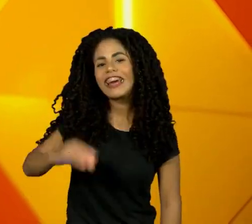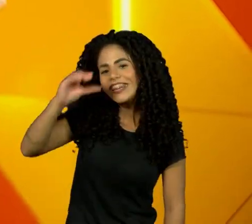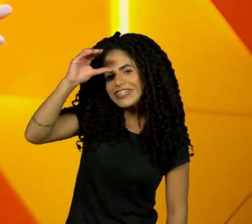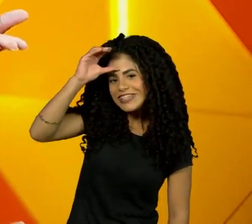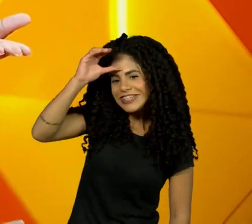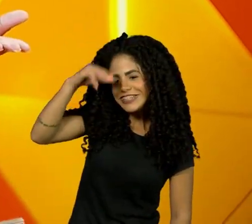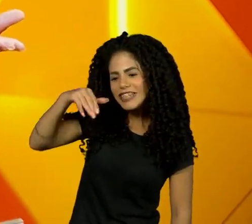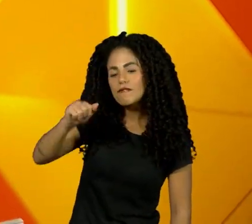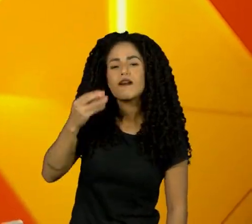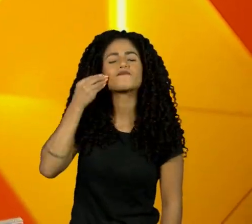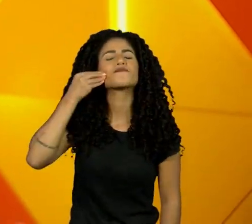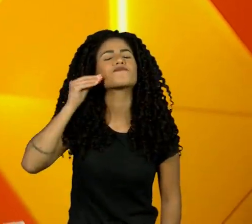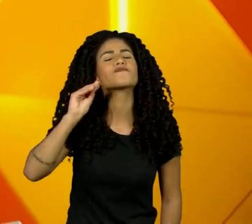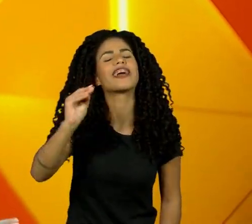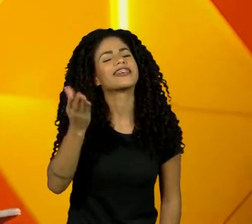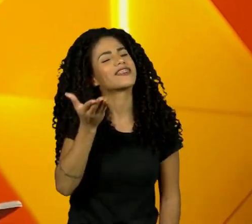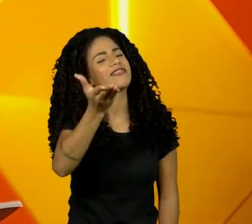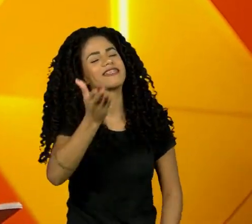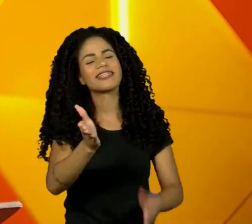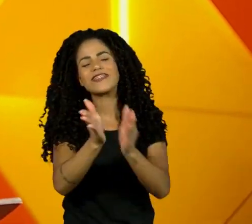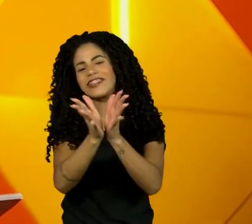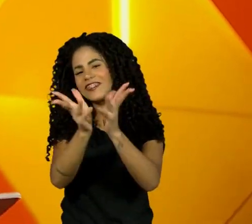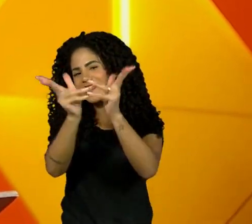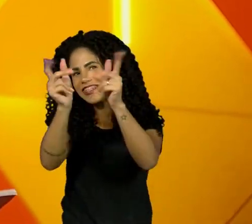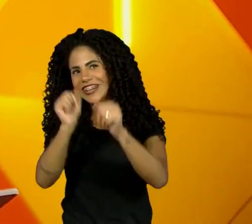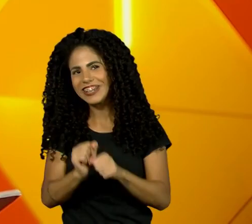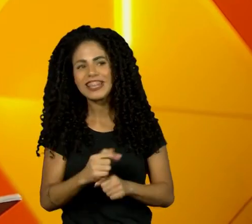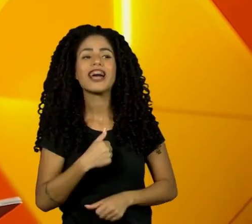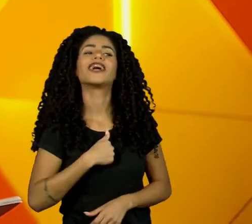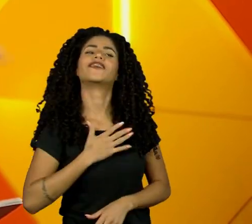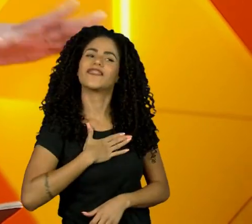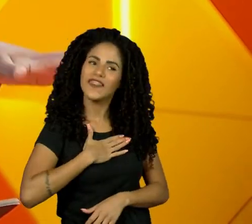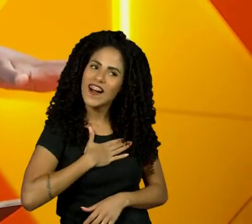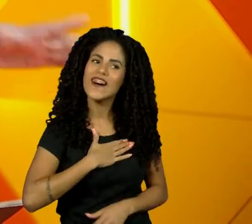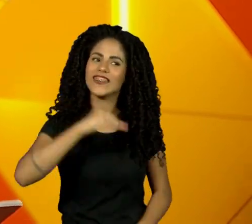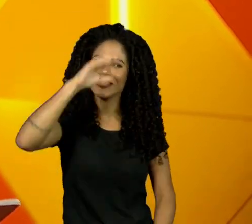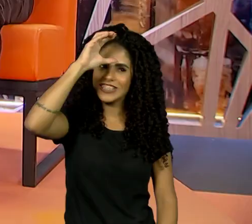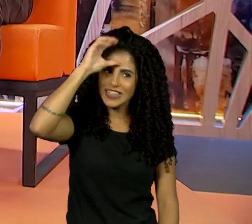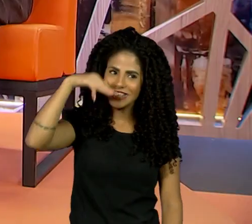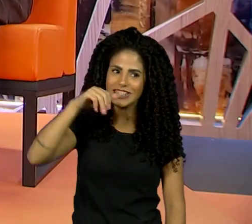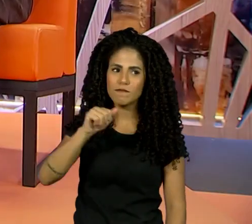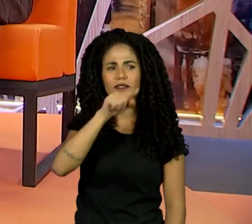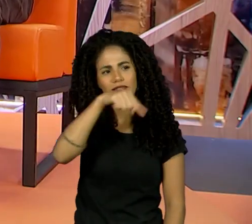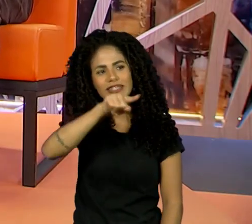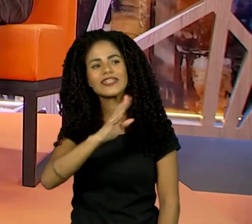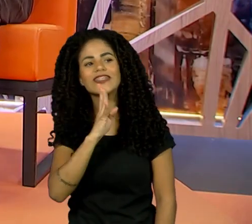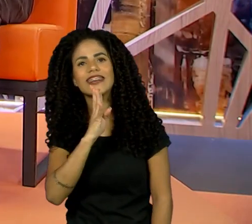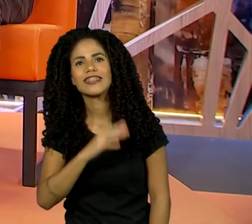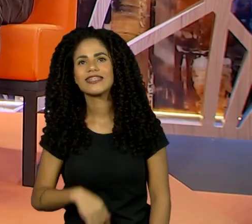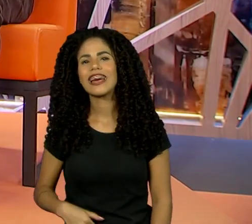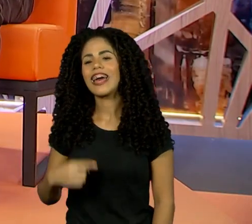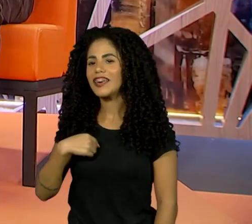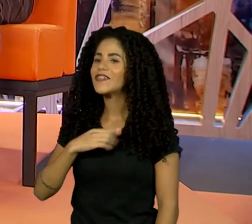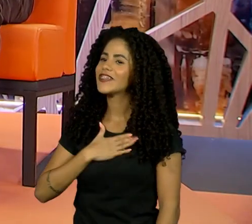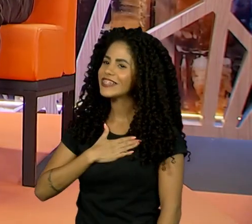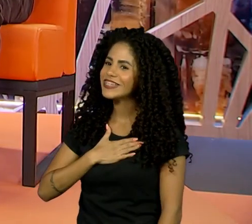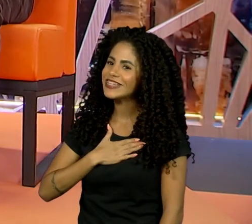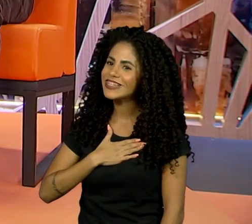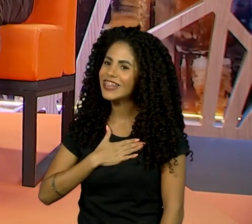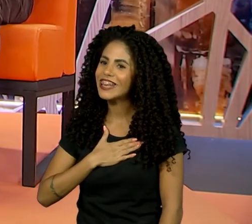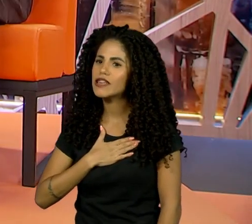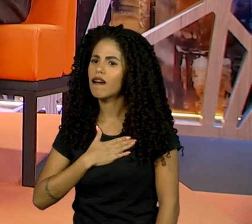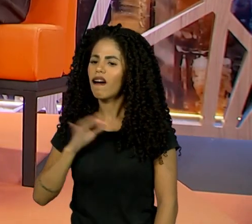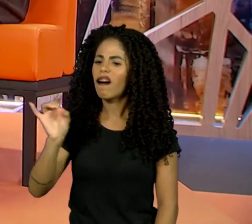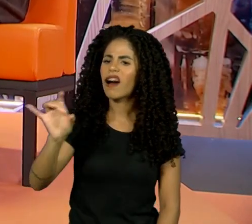Tiamá, beijo pra você, maravilhosa. Eu sou muito fã da Tiamá, tenho certeza que vocês também são. Não, e eu amei. Cuidem das suas